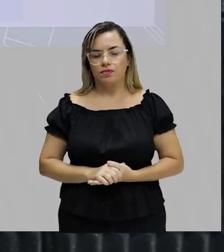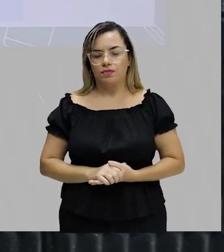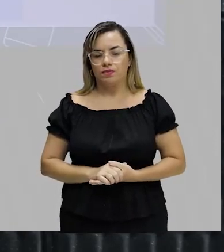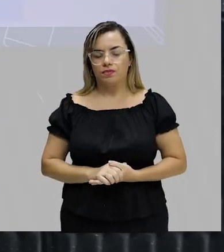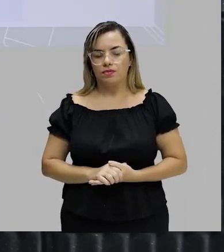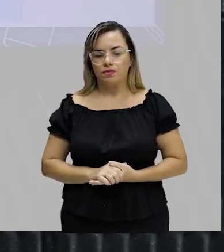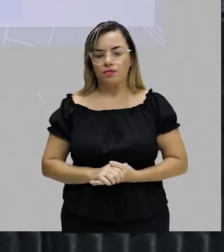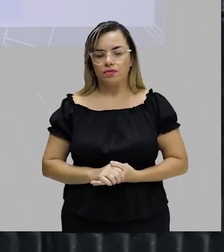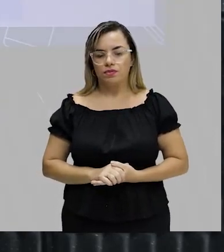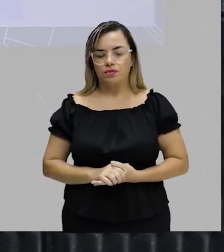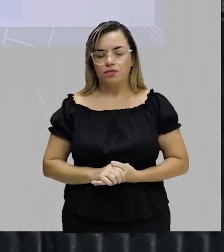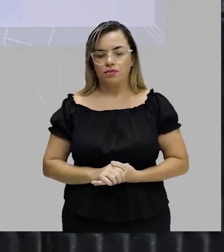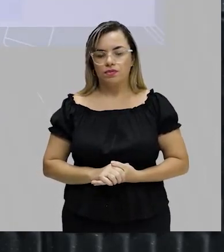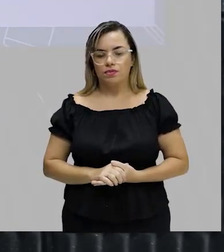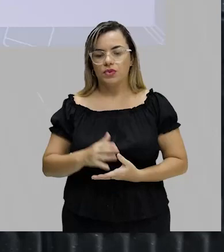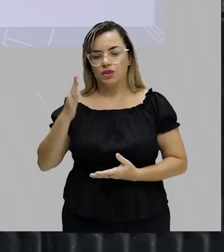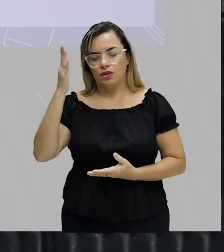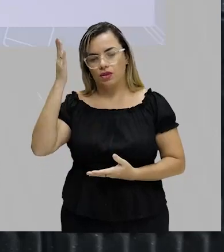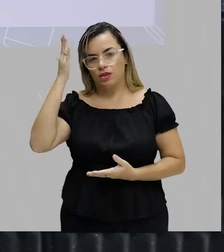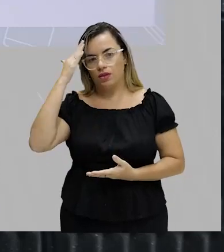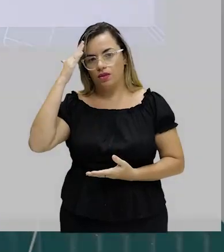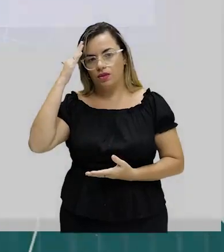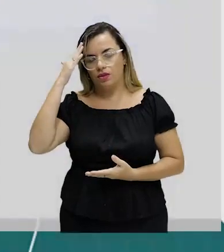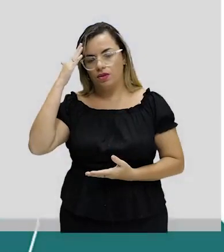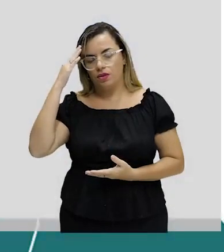understand, que é o verbo entender. Bom?